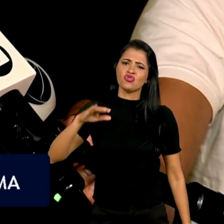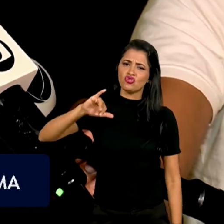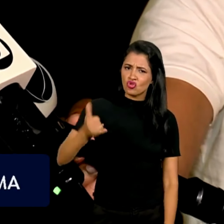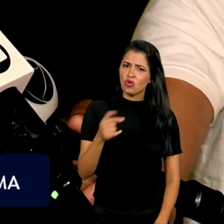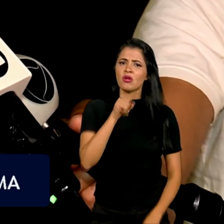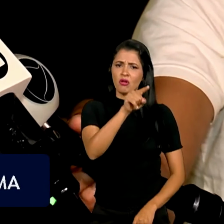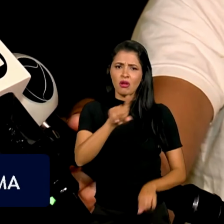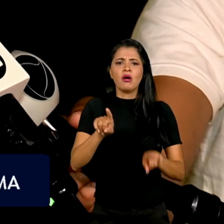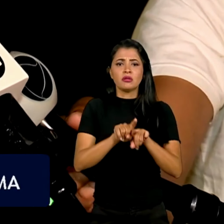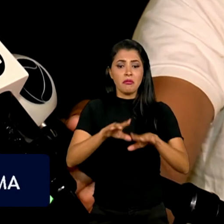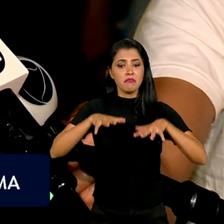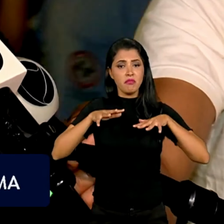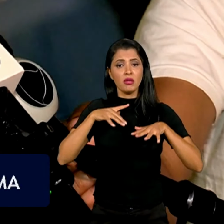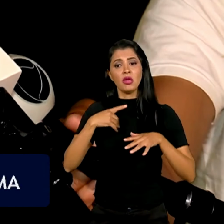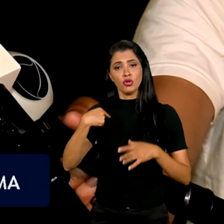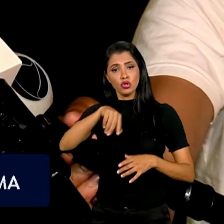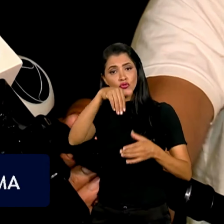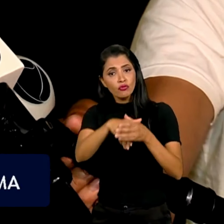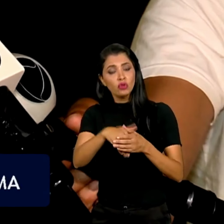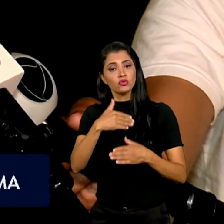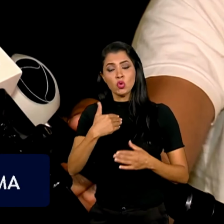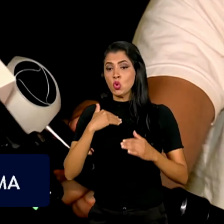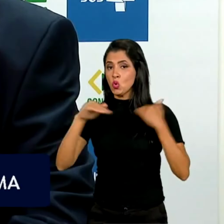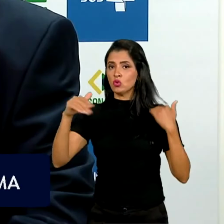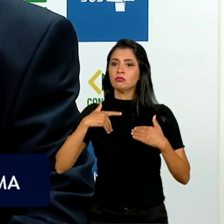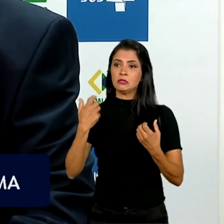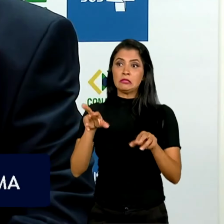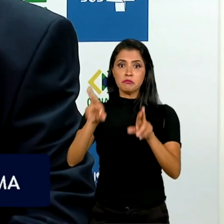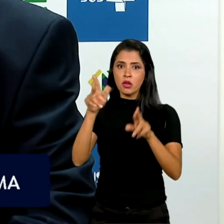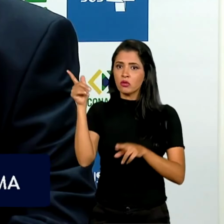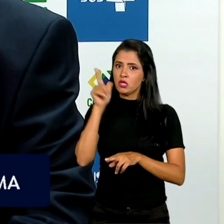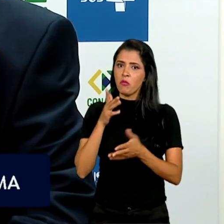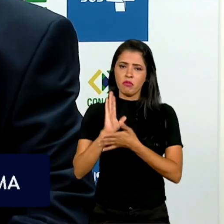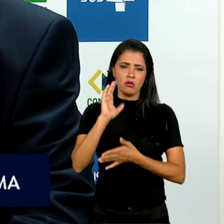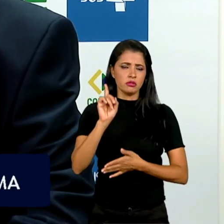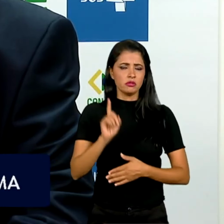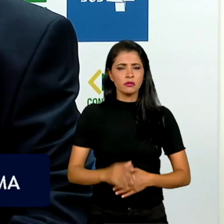plenário e nós esperamos que a gente derrube. O que nós temos